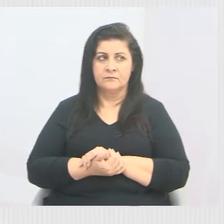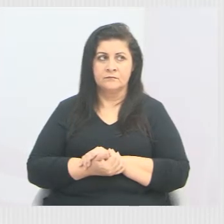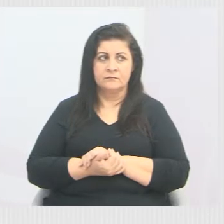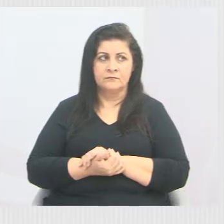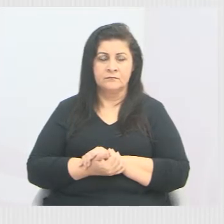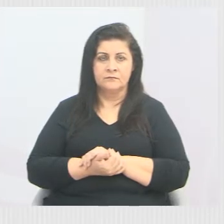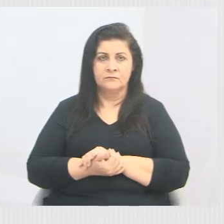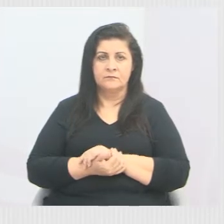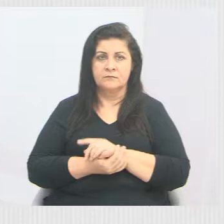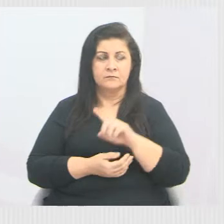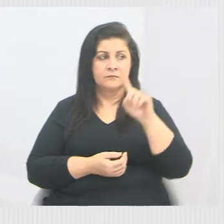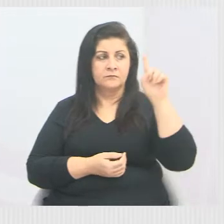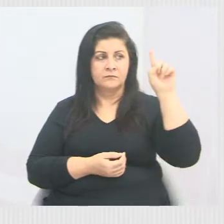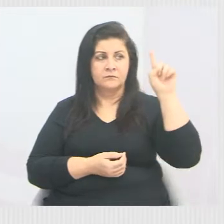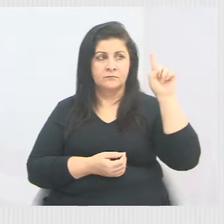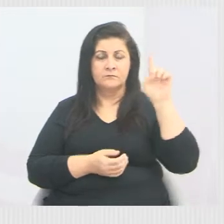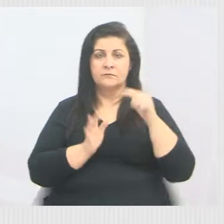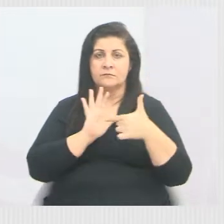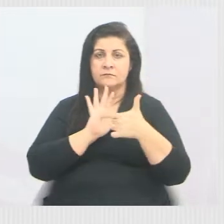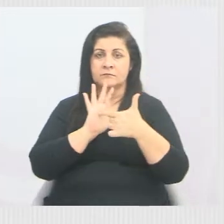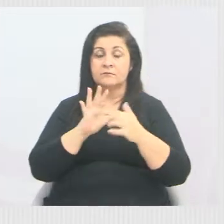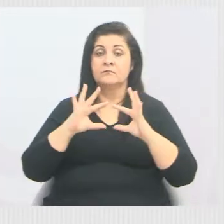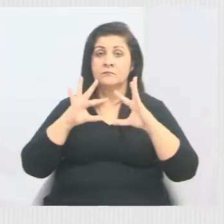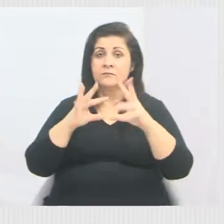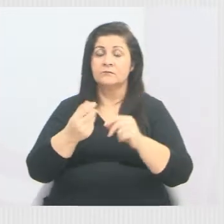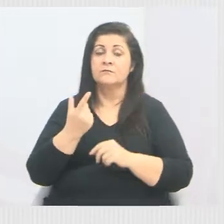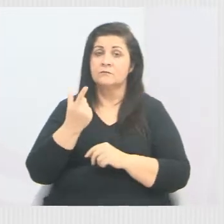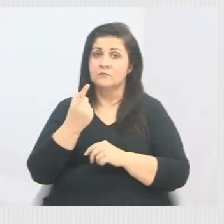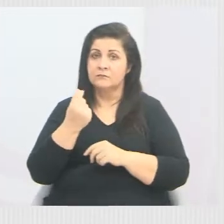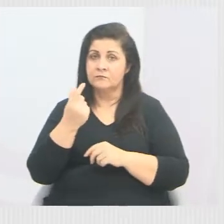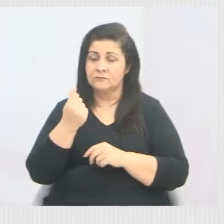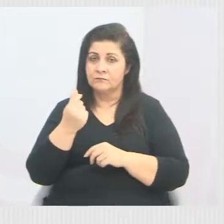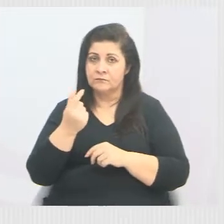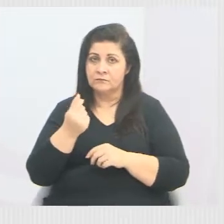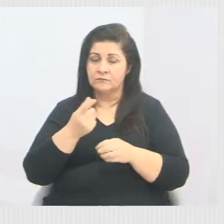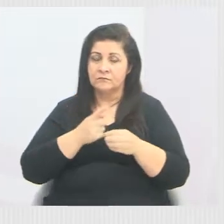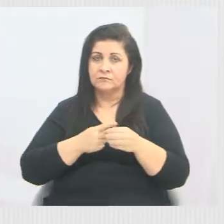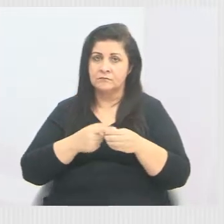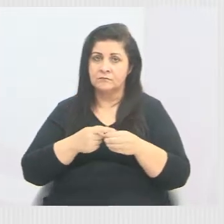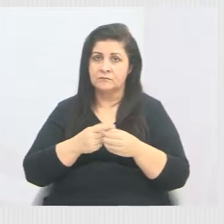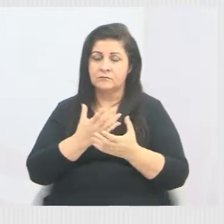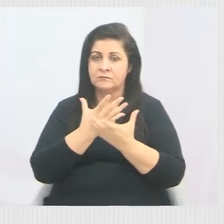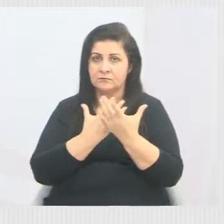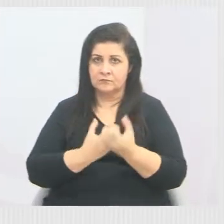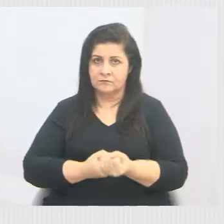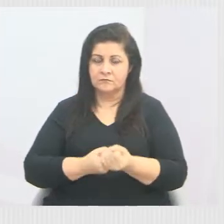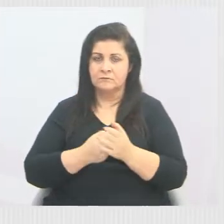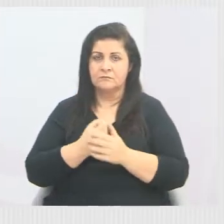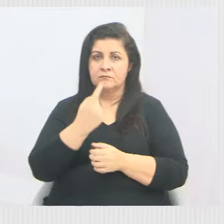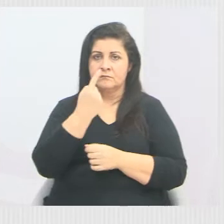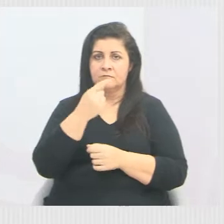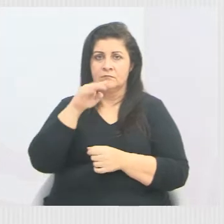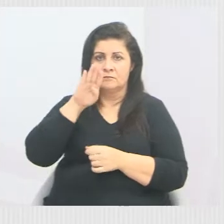Aqui vocês têm as receitas do município, tá? Lembrando que aos últimos 12 meses, tá?